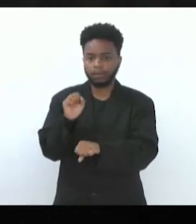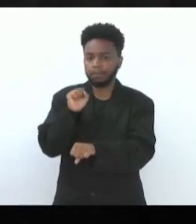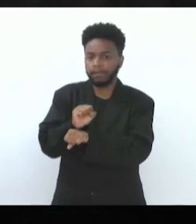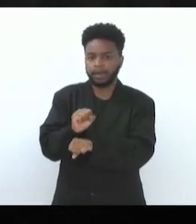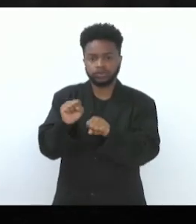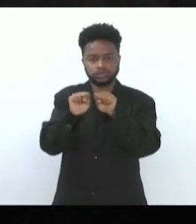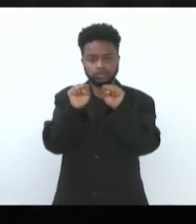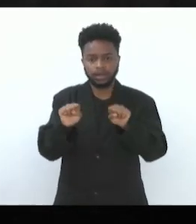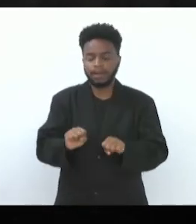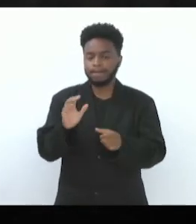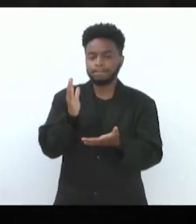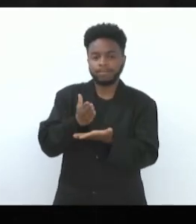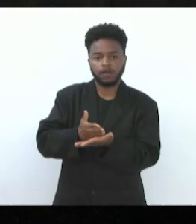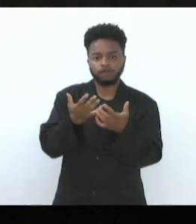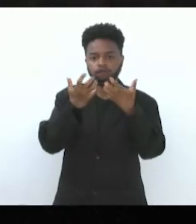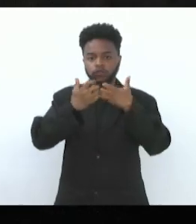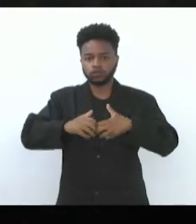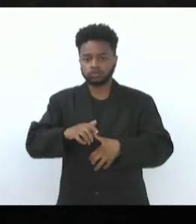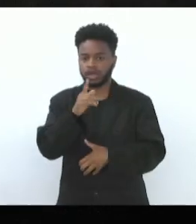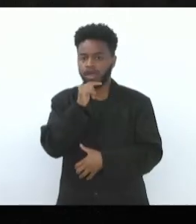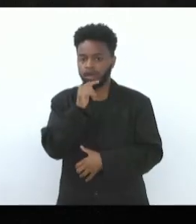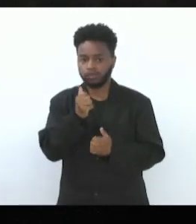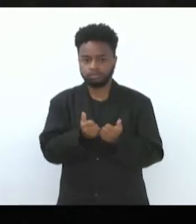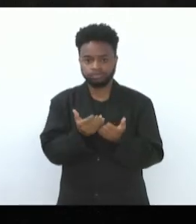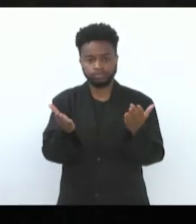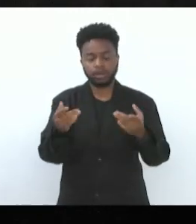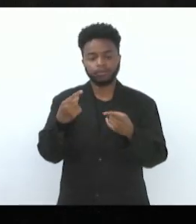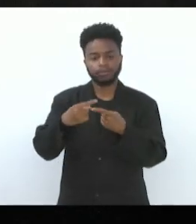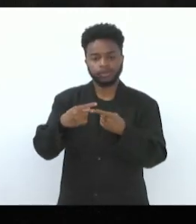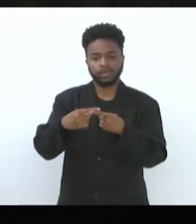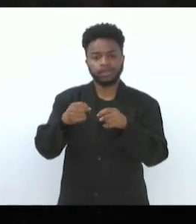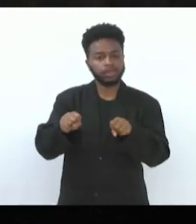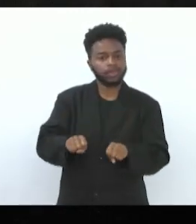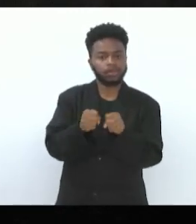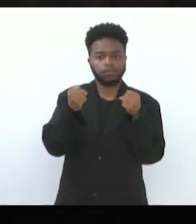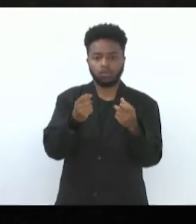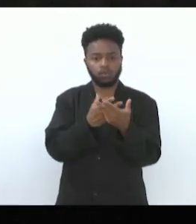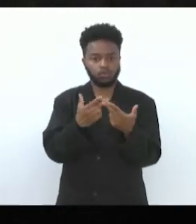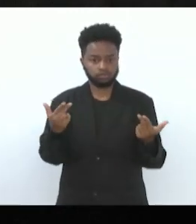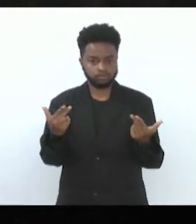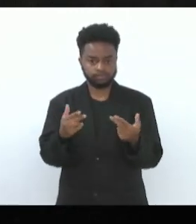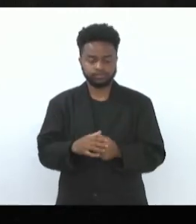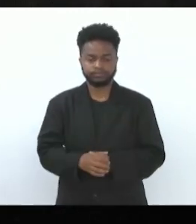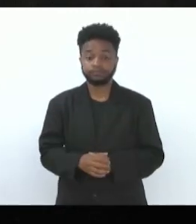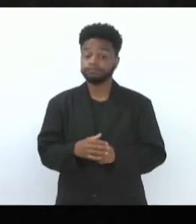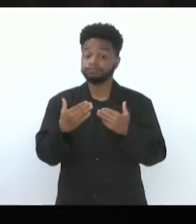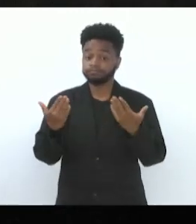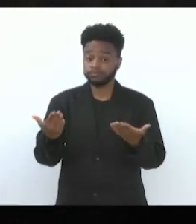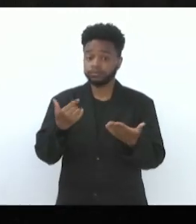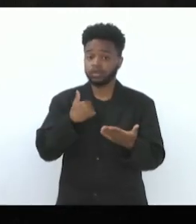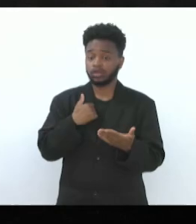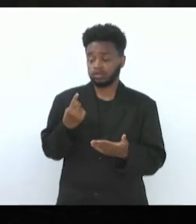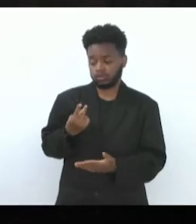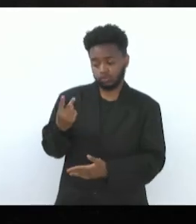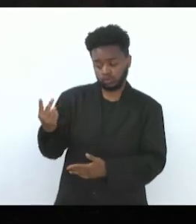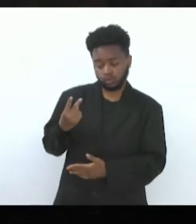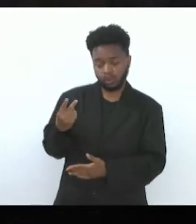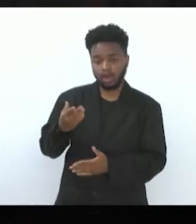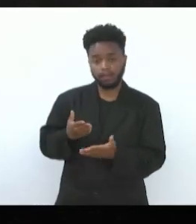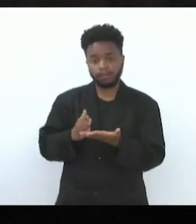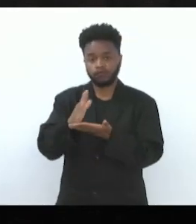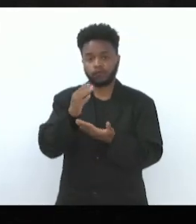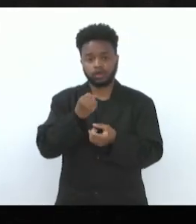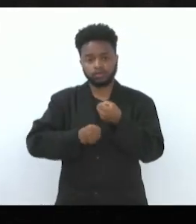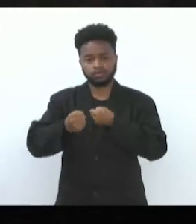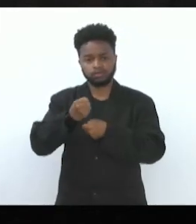todo o funcionamento da distribuição de água, porque rompeu uma adutora. Então, eu e o deputado Luiz Paulo, no passado, nós aprovamos uma lei aqui, acho